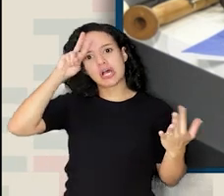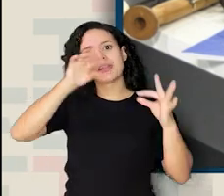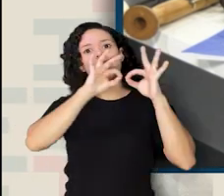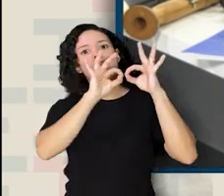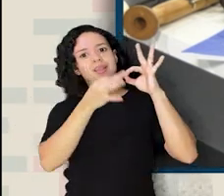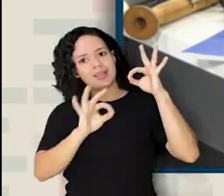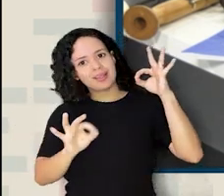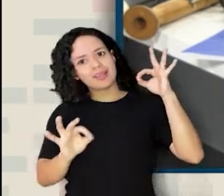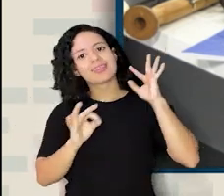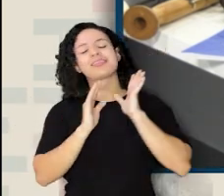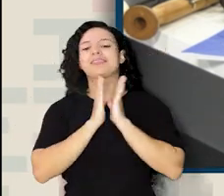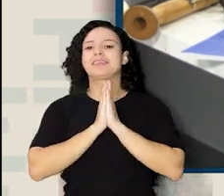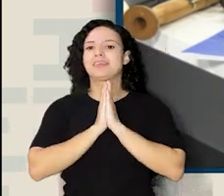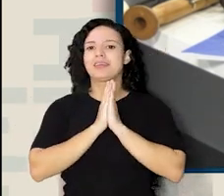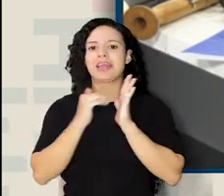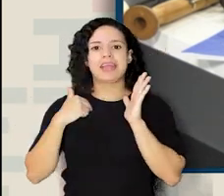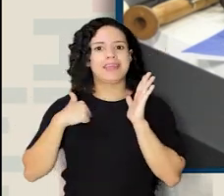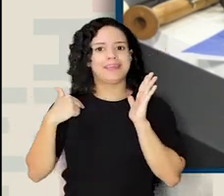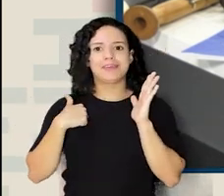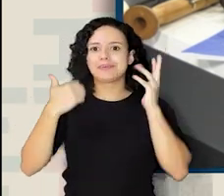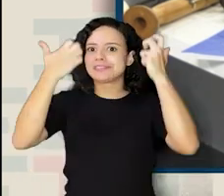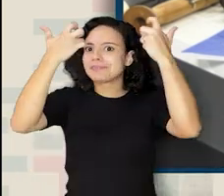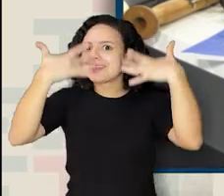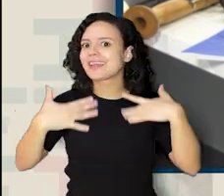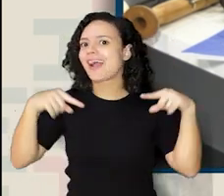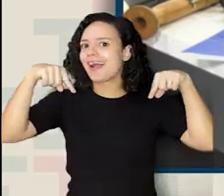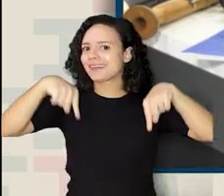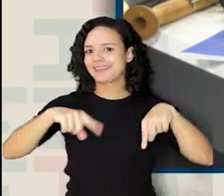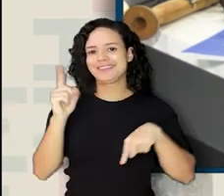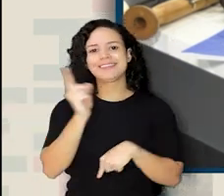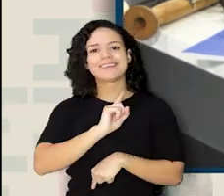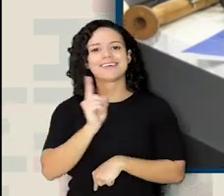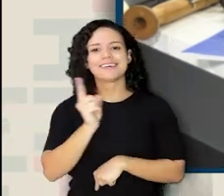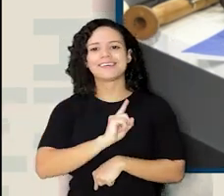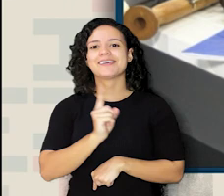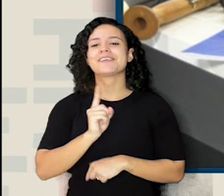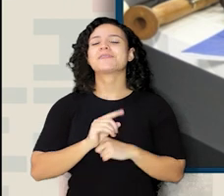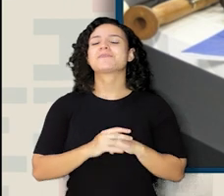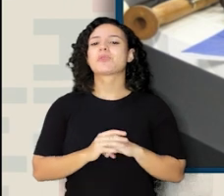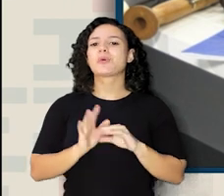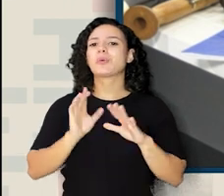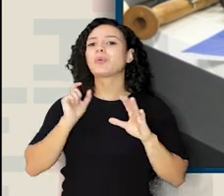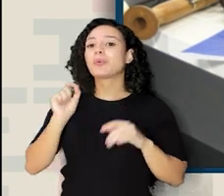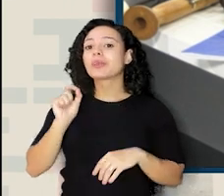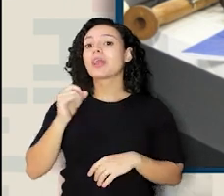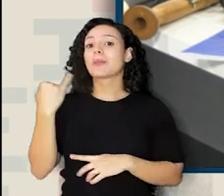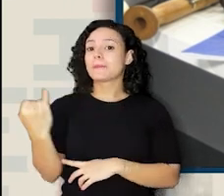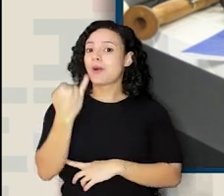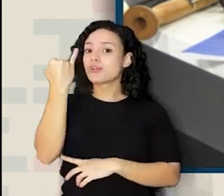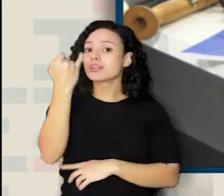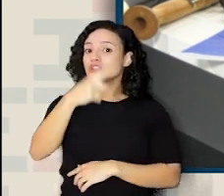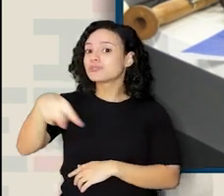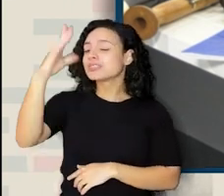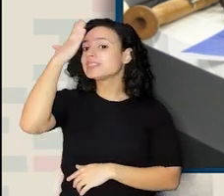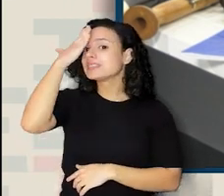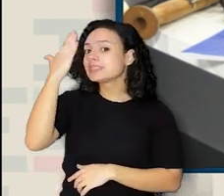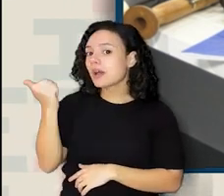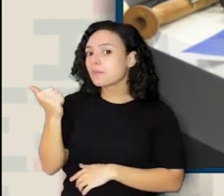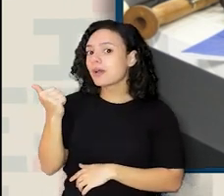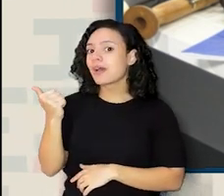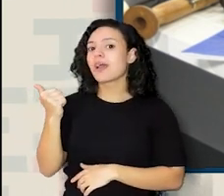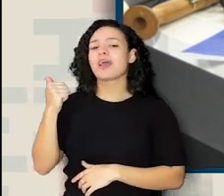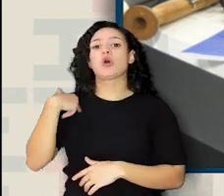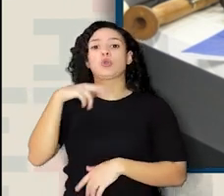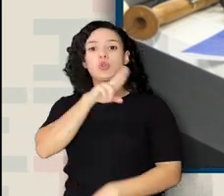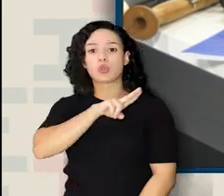Gente, como eu falei, essa história é longa, tá? E eu não vou entrar no mérito aqui de explicar isso para vocês. O que é importante